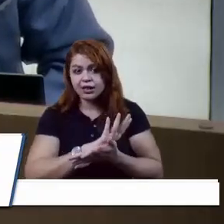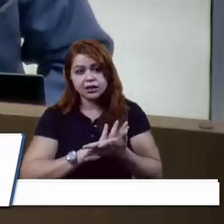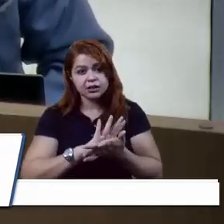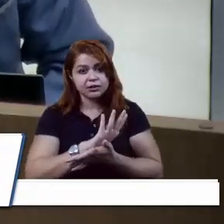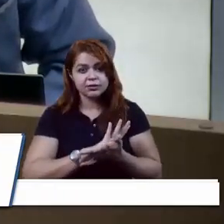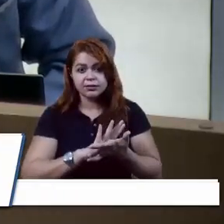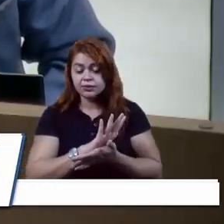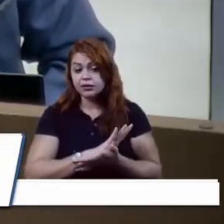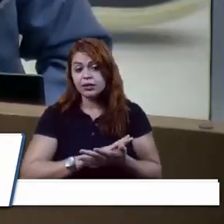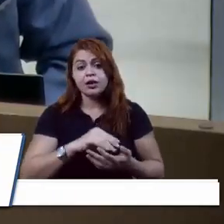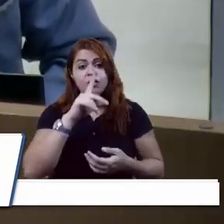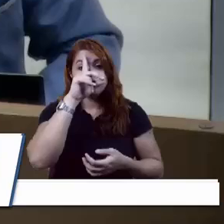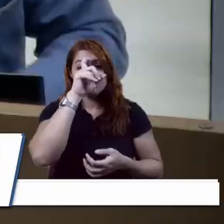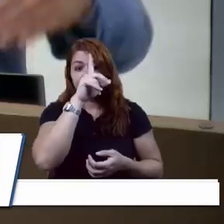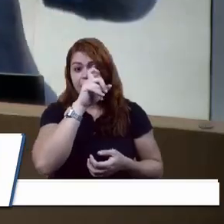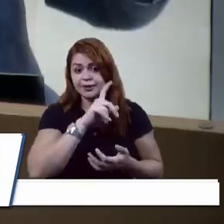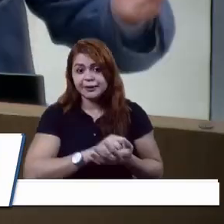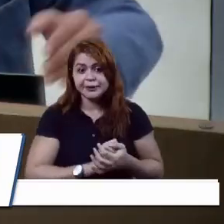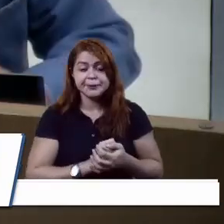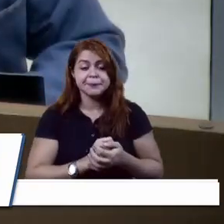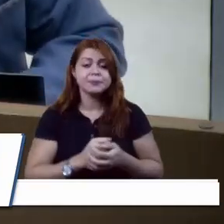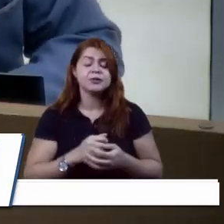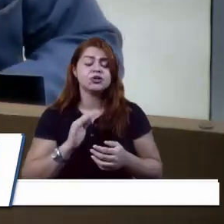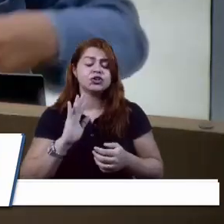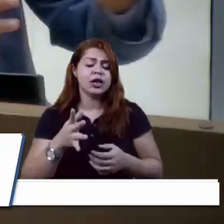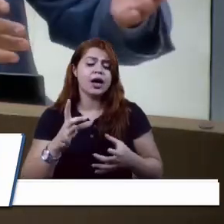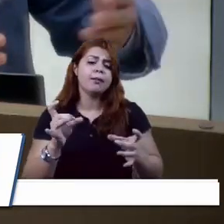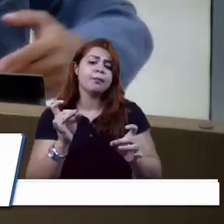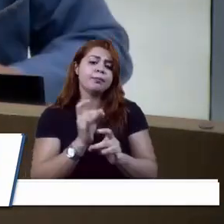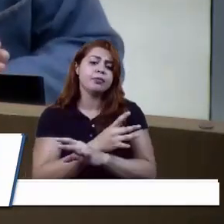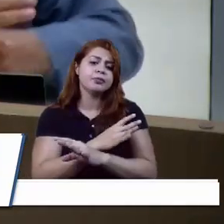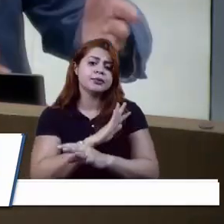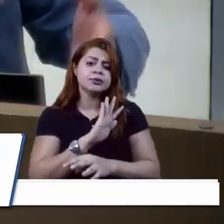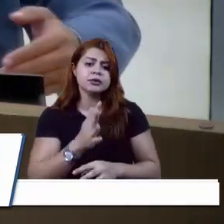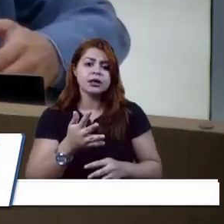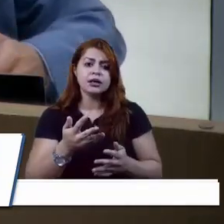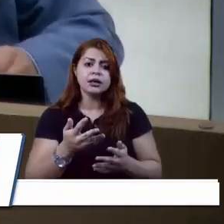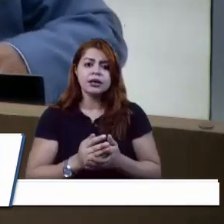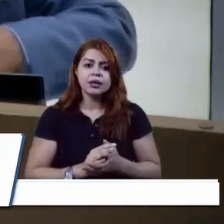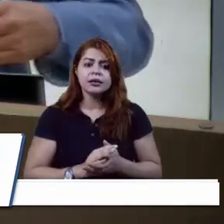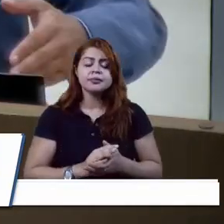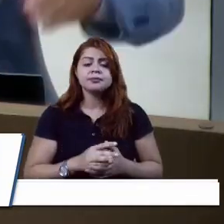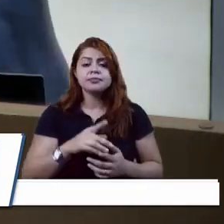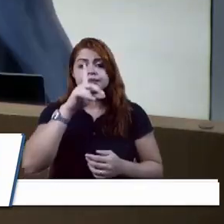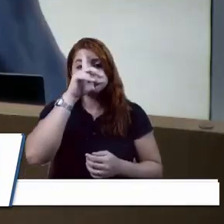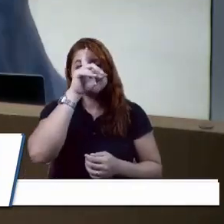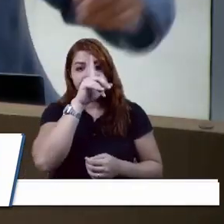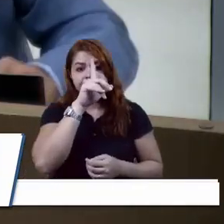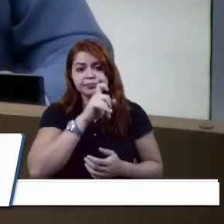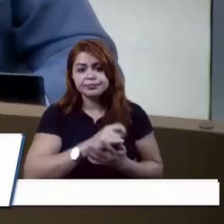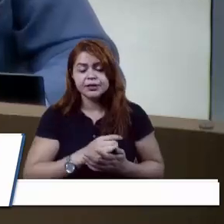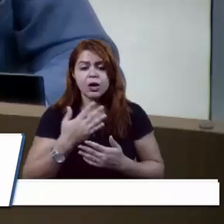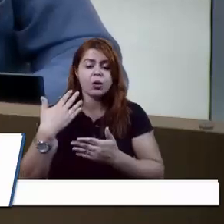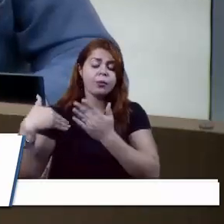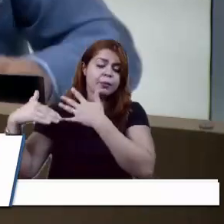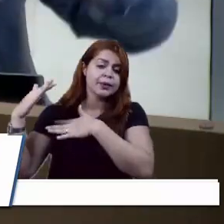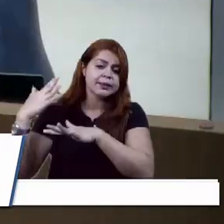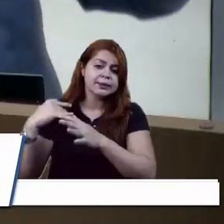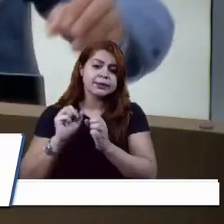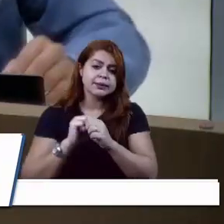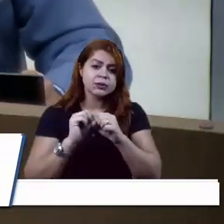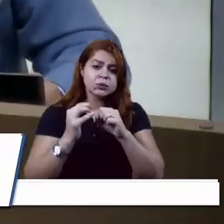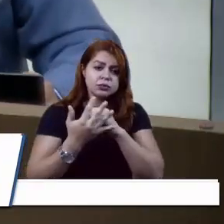de Covid, né? E aí nós fica aí pendengando com a saúde, esperando o hospital